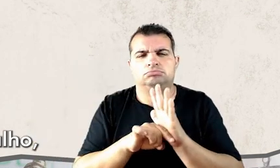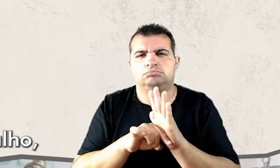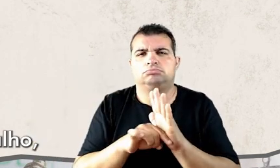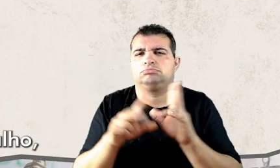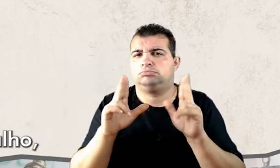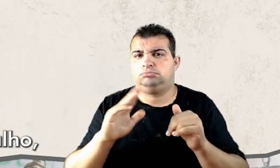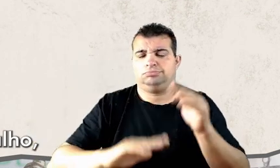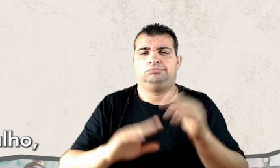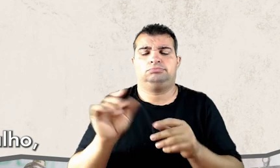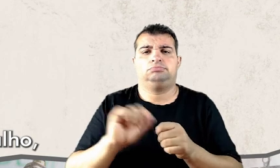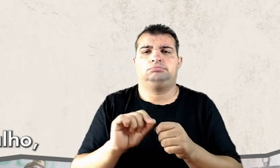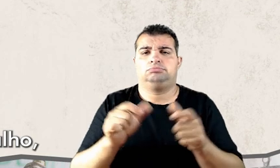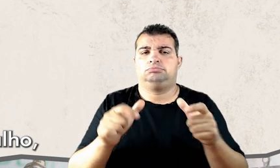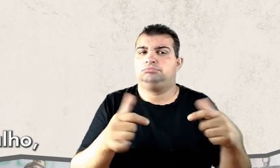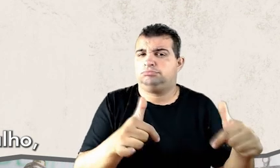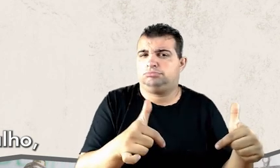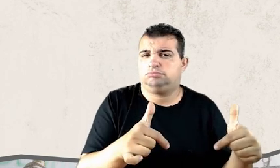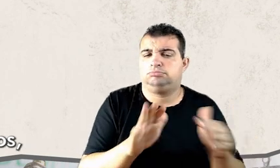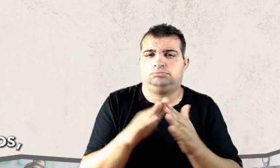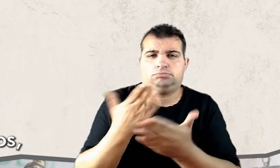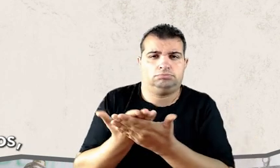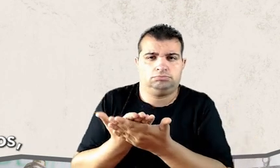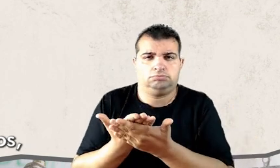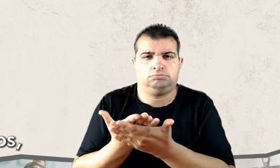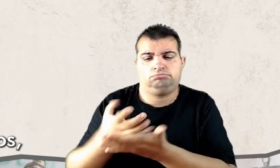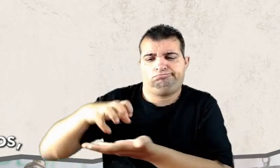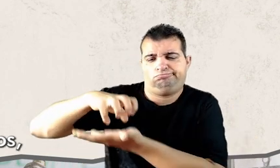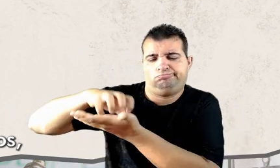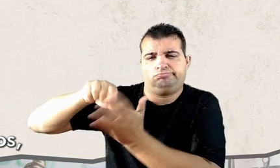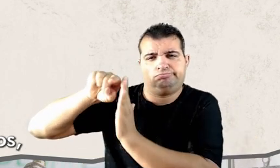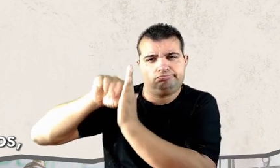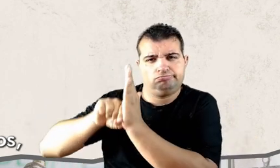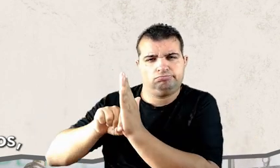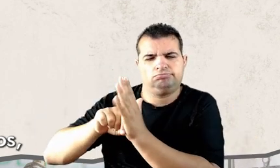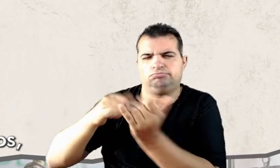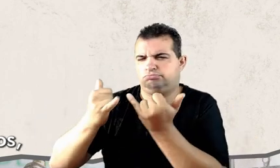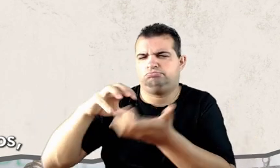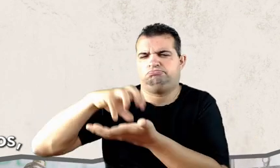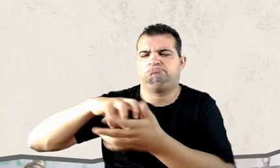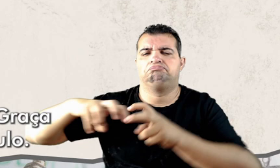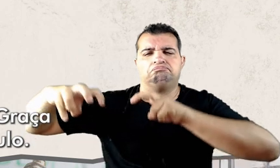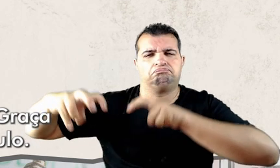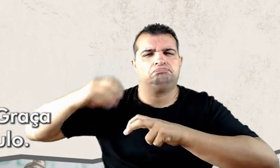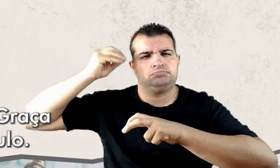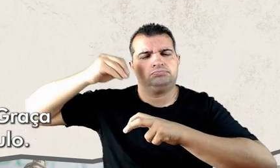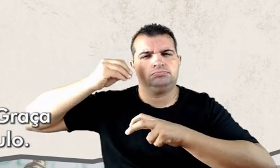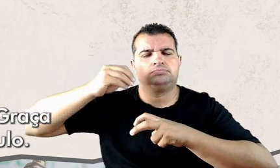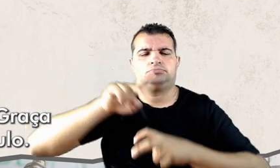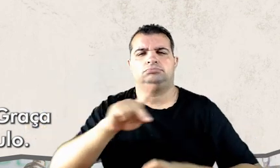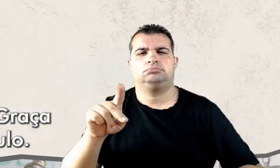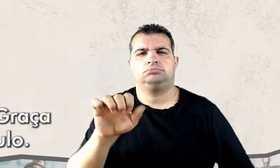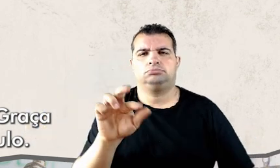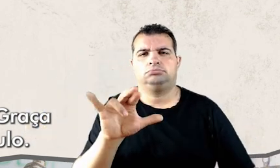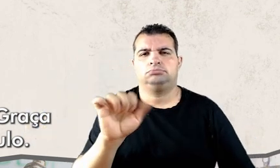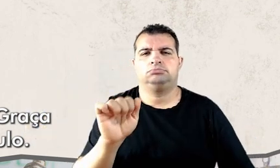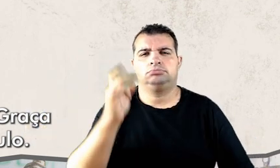Assim, consolidam-se as atuações no campo do trabalho, escola e clínica, principalmente em consultórios, segundo a professora Maria da